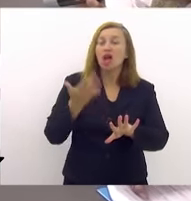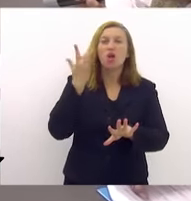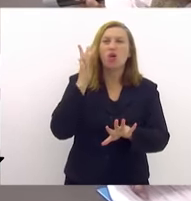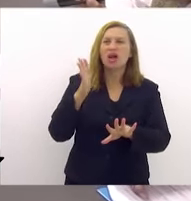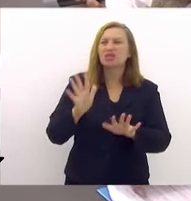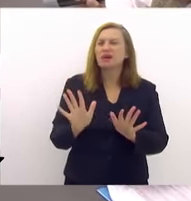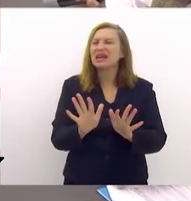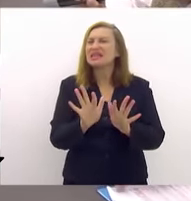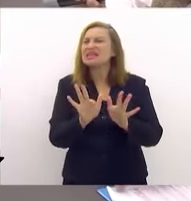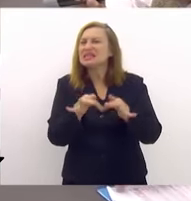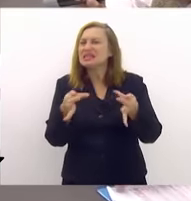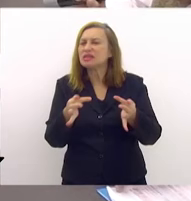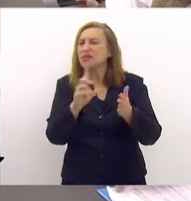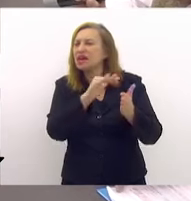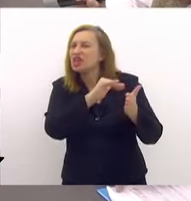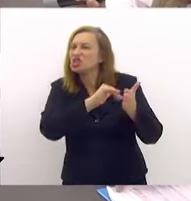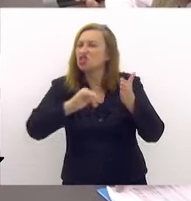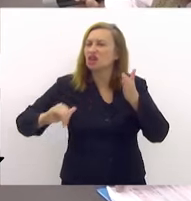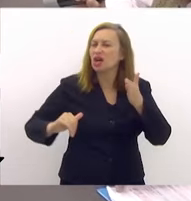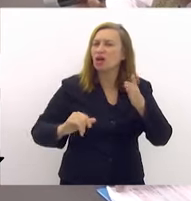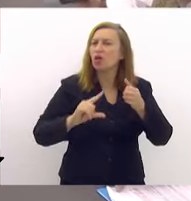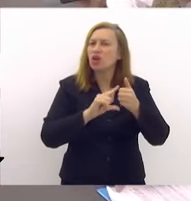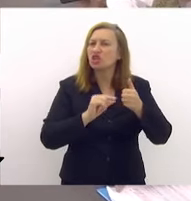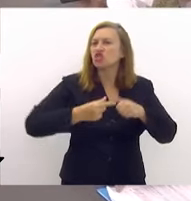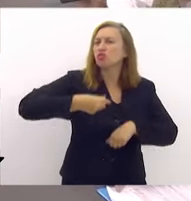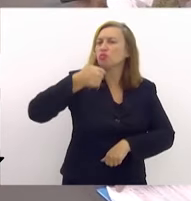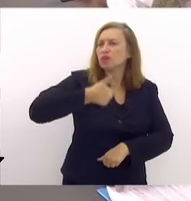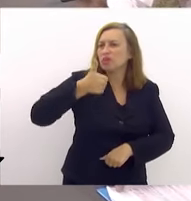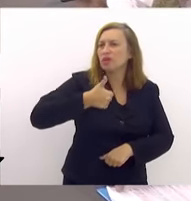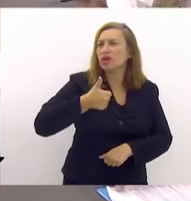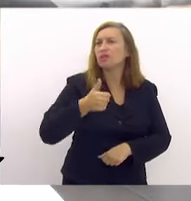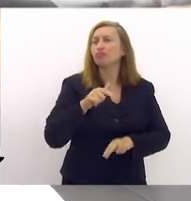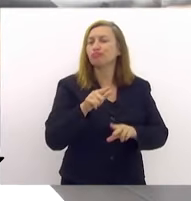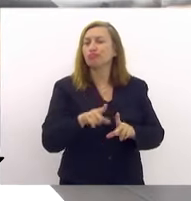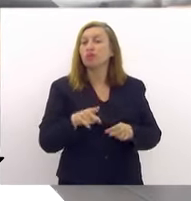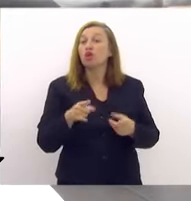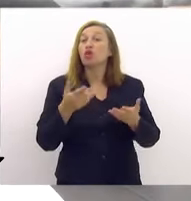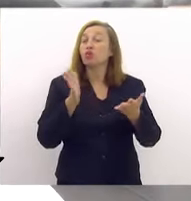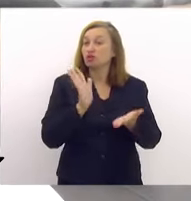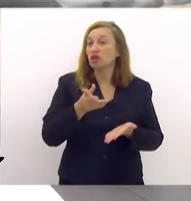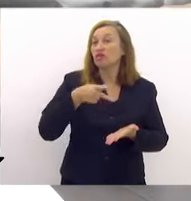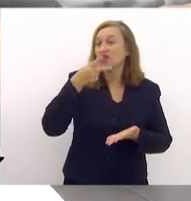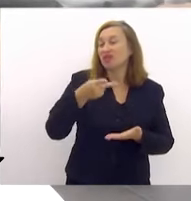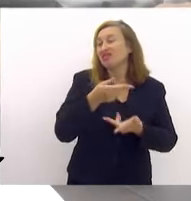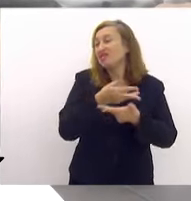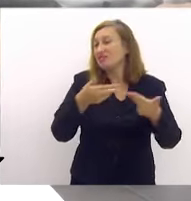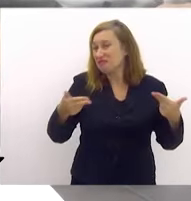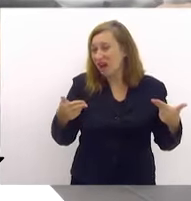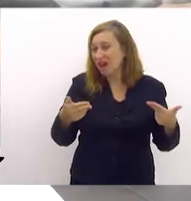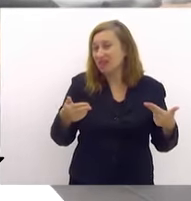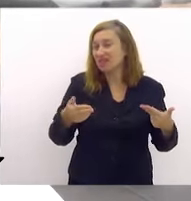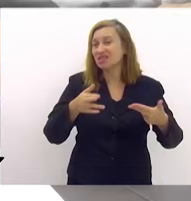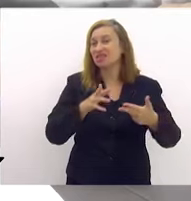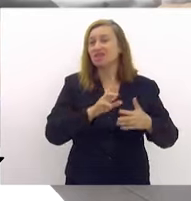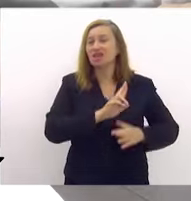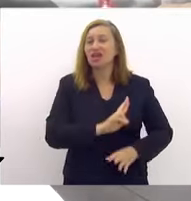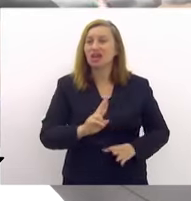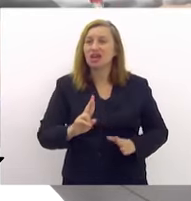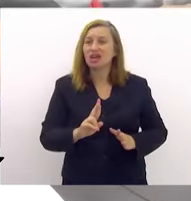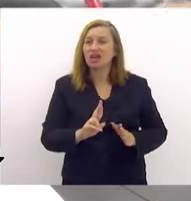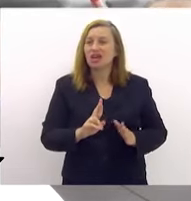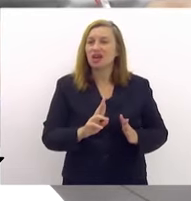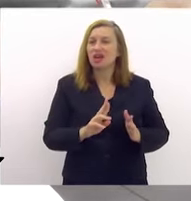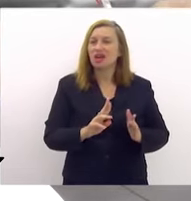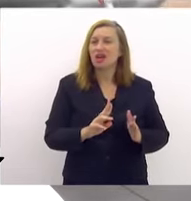simples retirar esse artigo primeiro por causa disso, porque, como a gente disse, tem várias entidades que são de pesquisa. Como